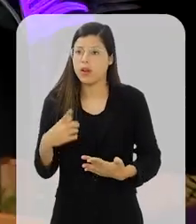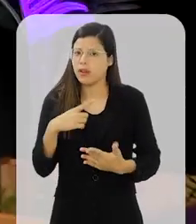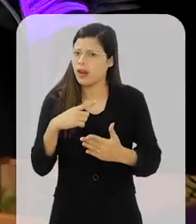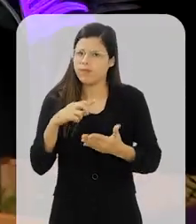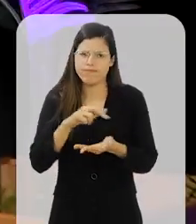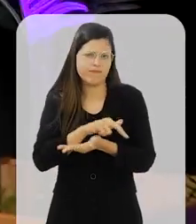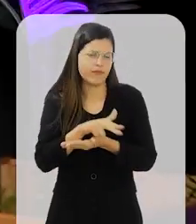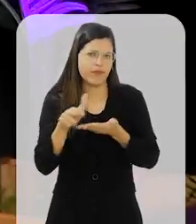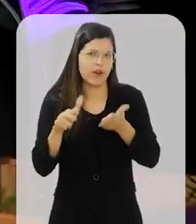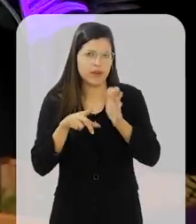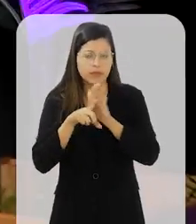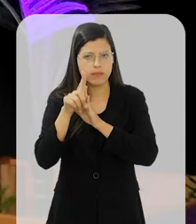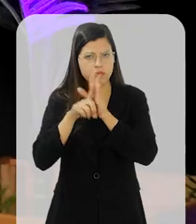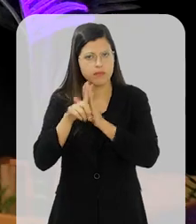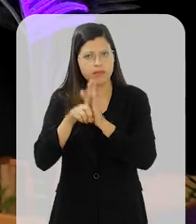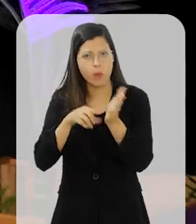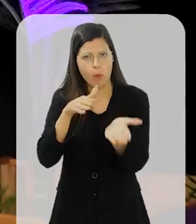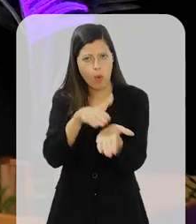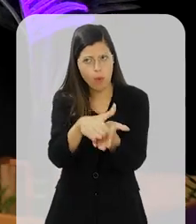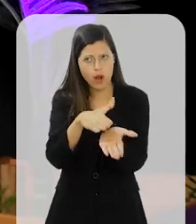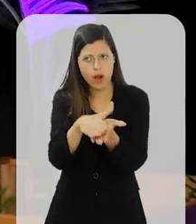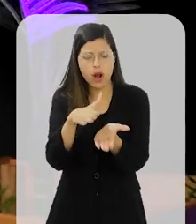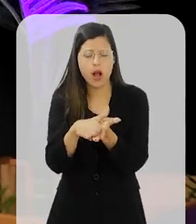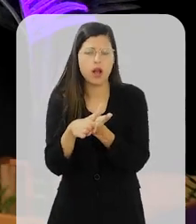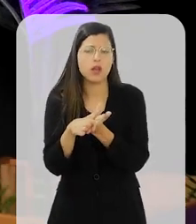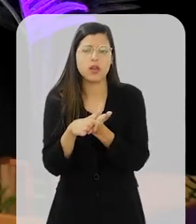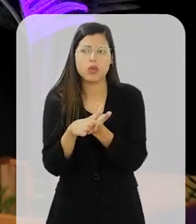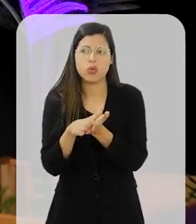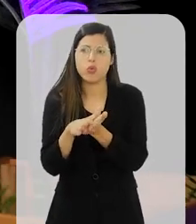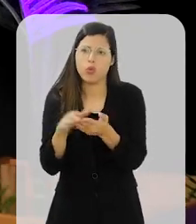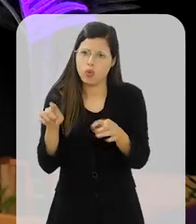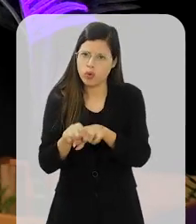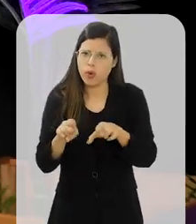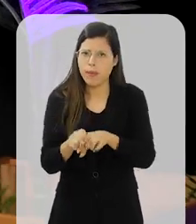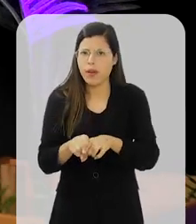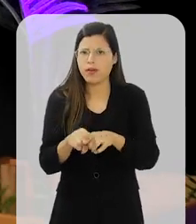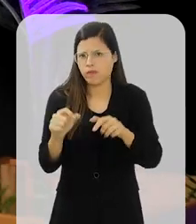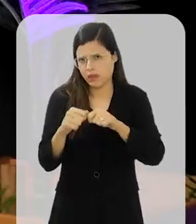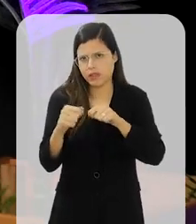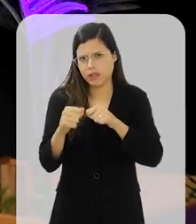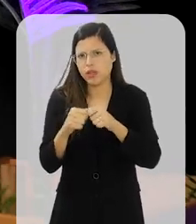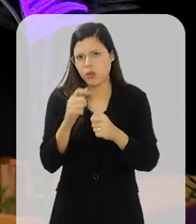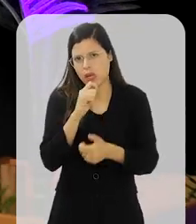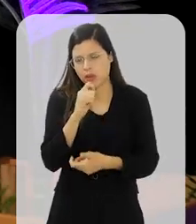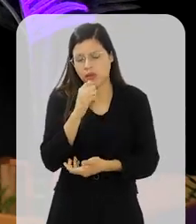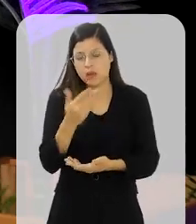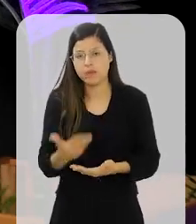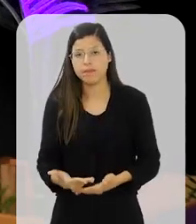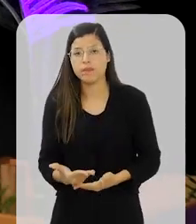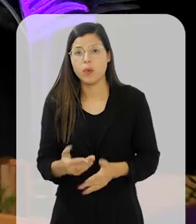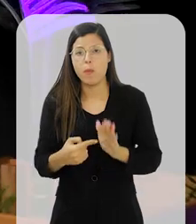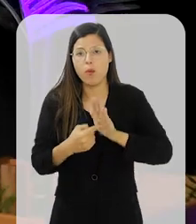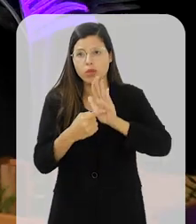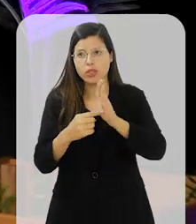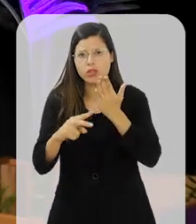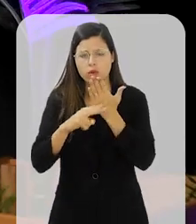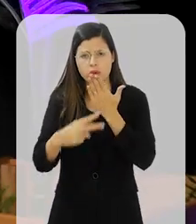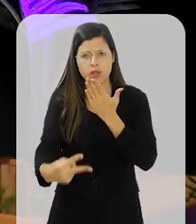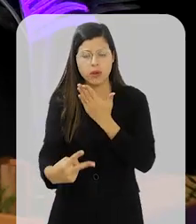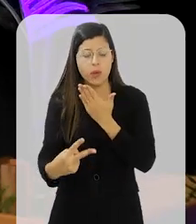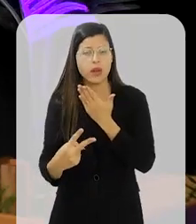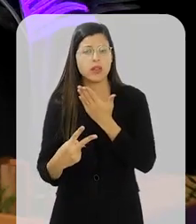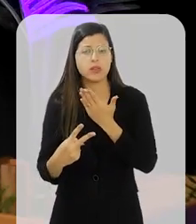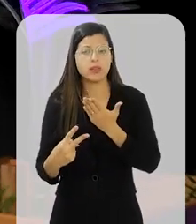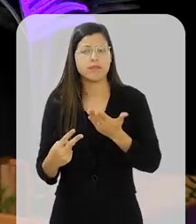de estudos, né, publicados e que a gente está sendo produzido, mostrando todos esses efeitos. E